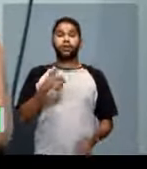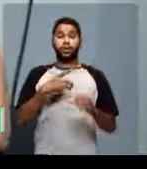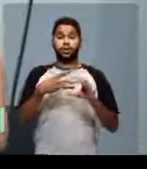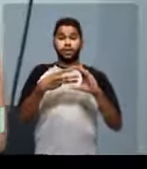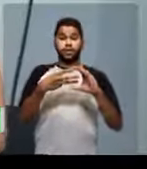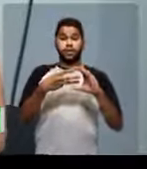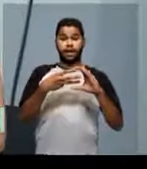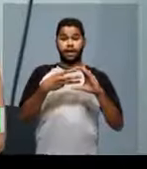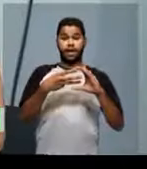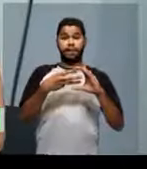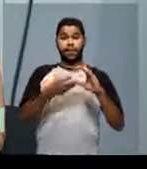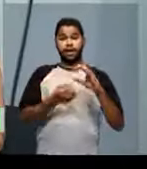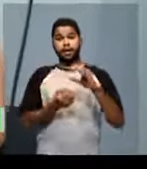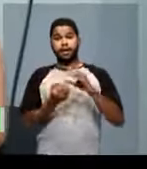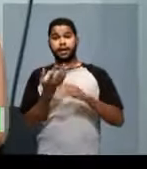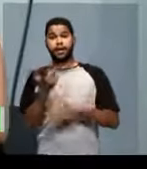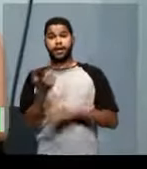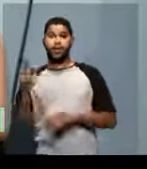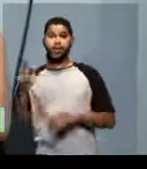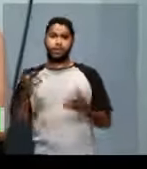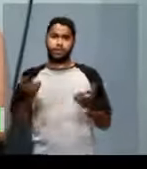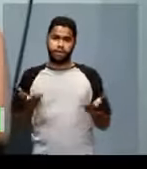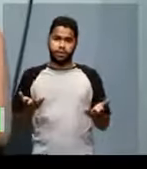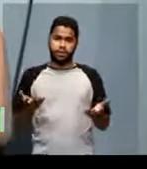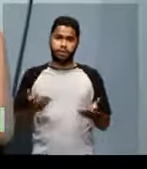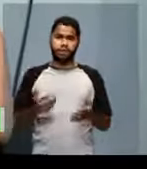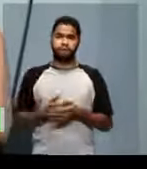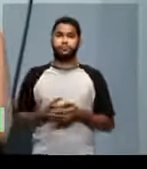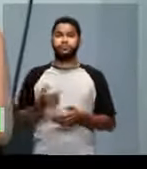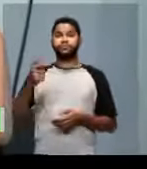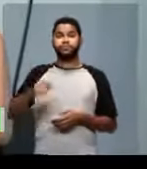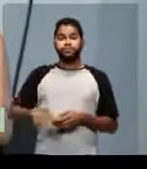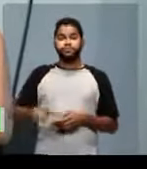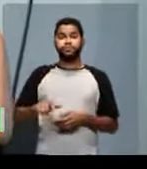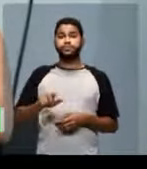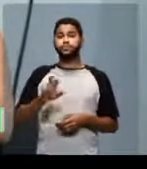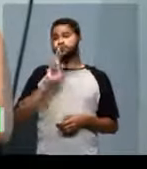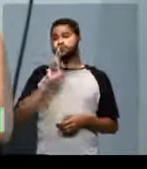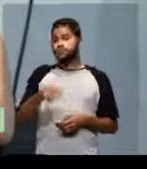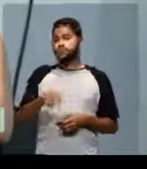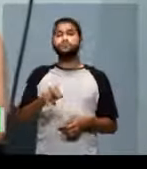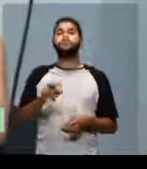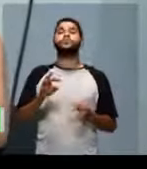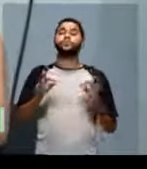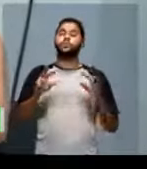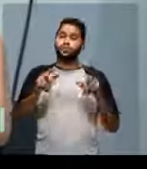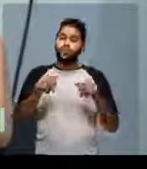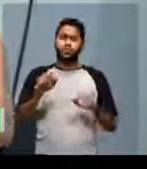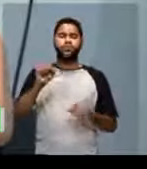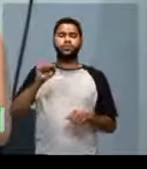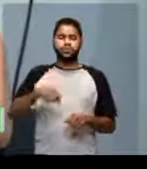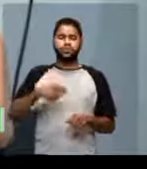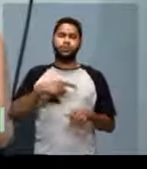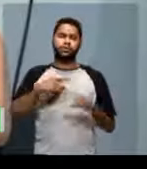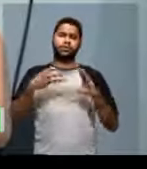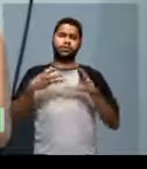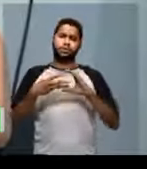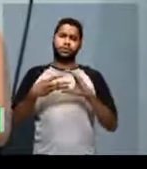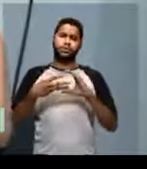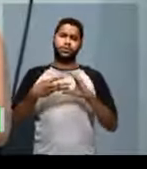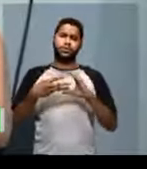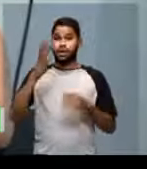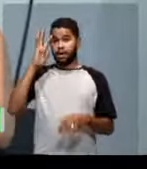célula pré-existente, tá? Então, repetindo aí a resposta, todo ser vivo, sim, é formado por células,